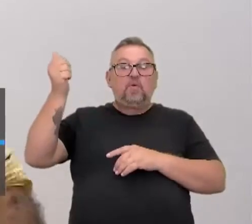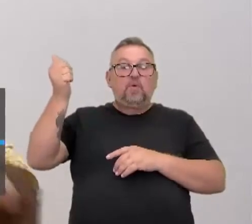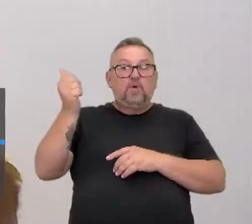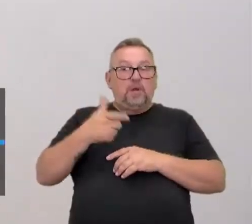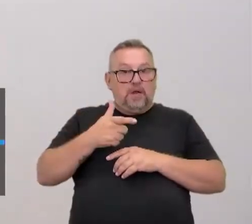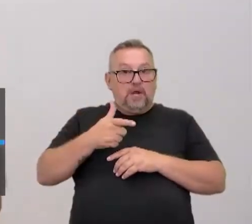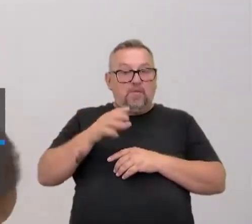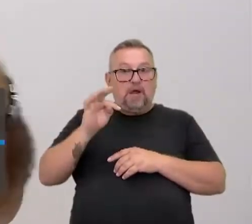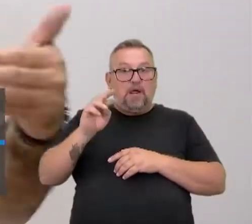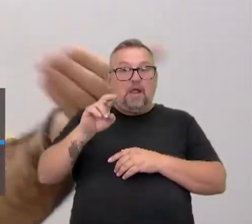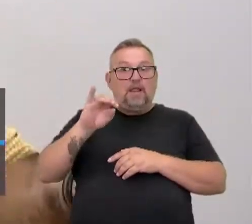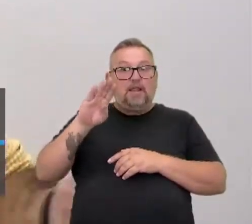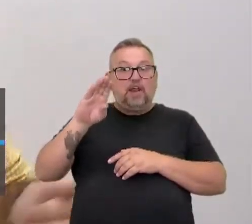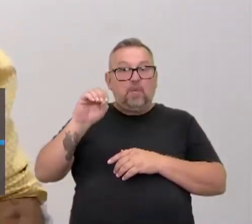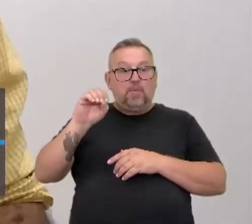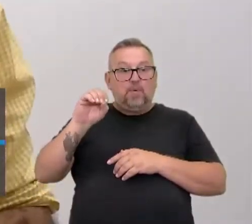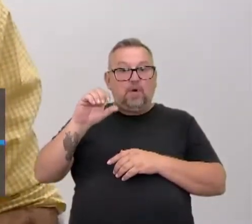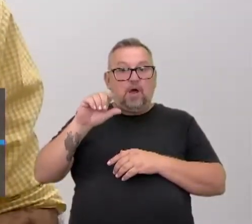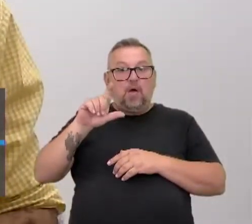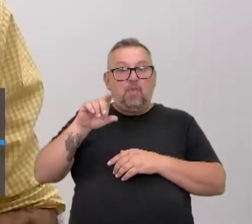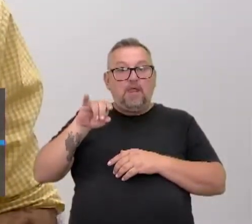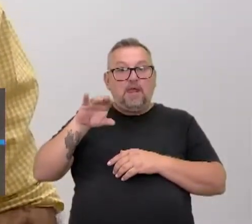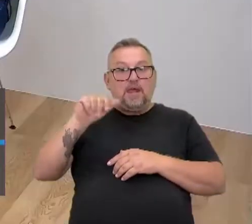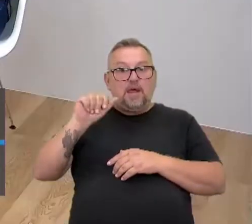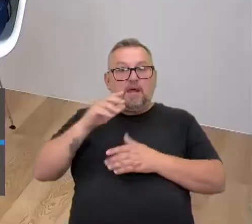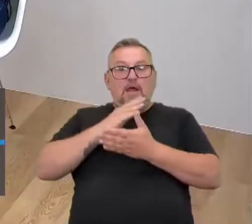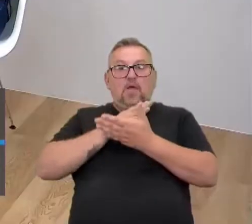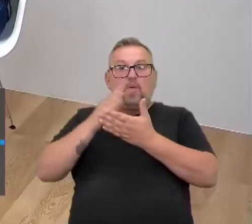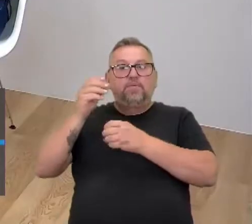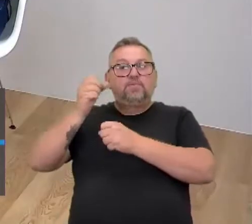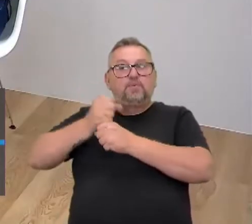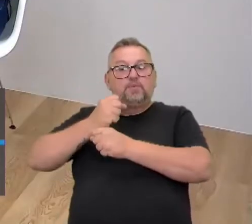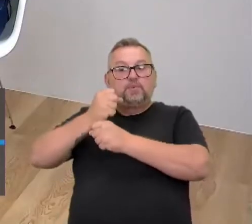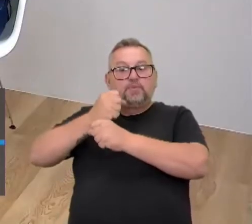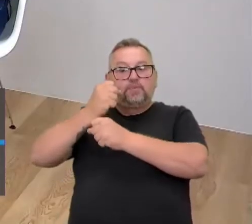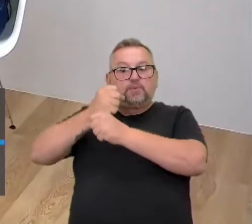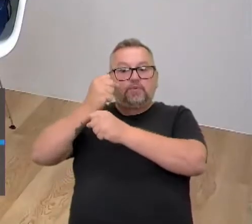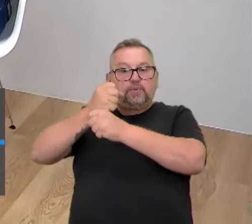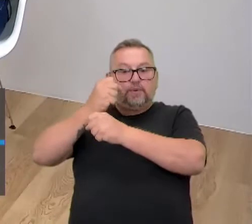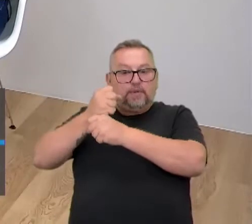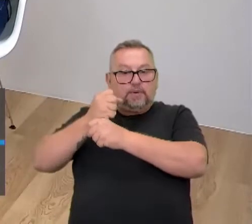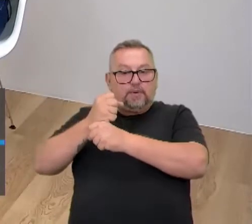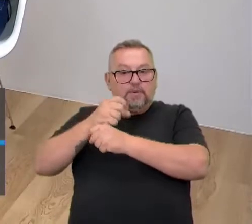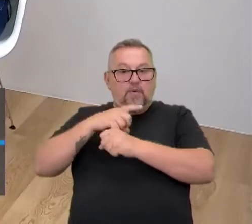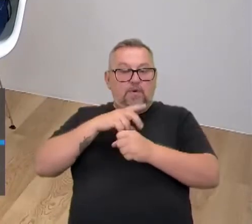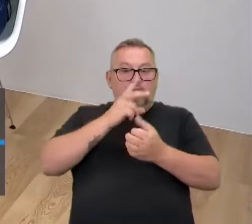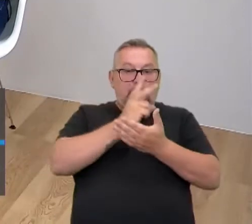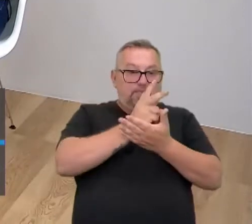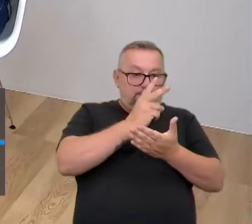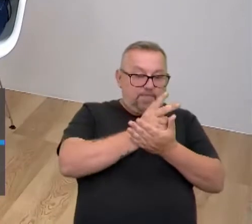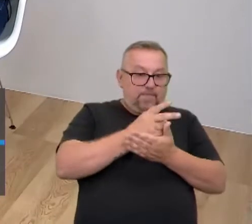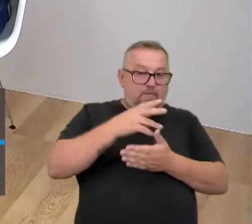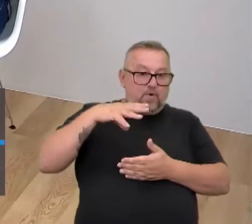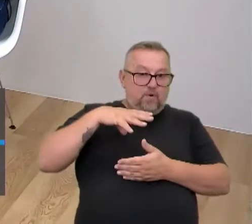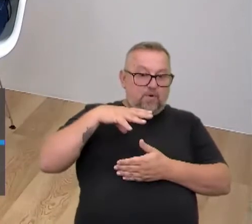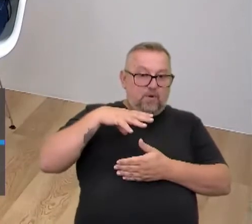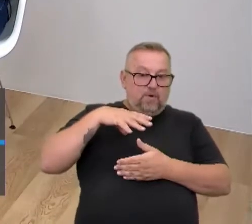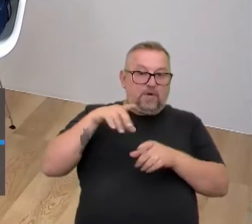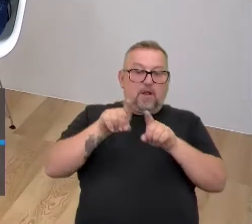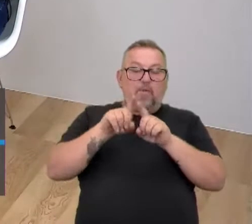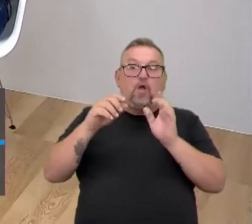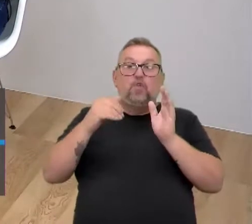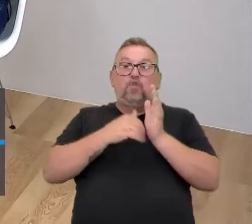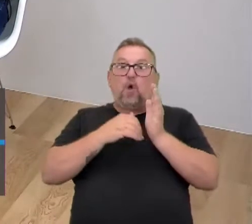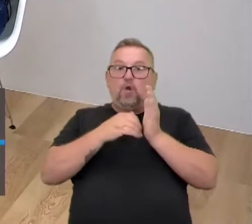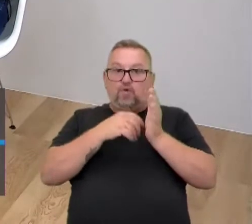aldeia. E passa principalmente pelo uso da alvenaria. Quando eu tenho a cidade e, ao mesmo tempo, os códigos